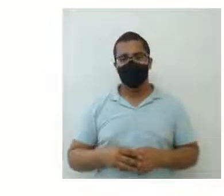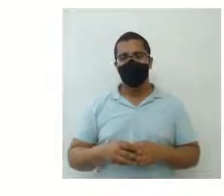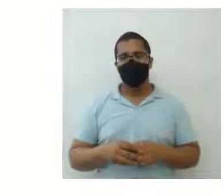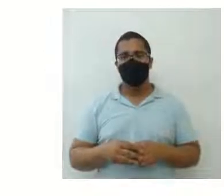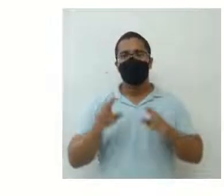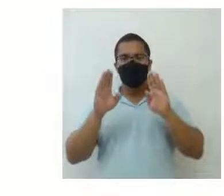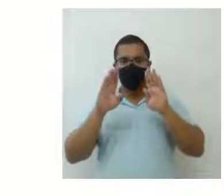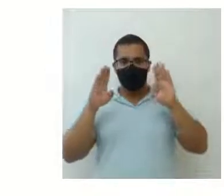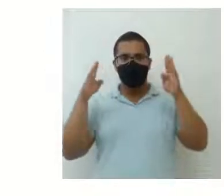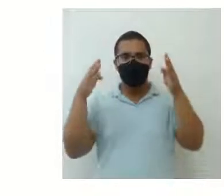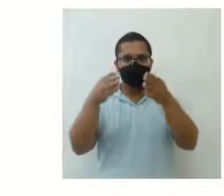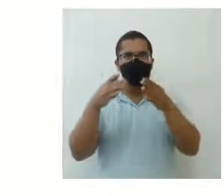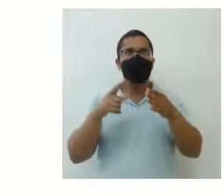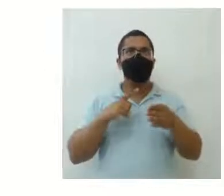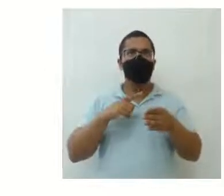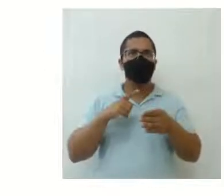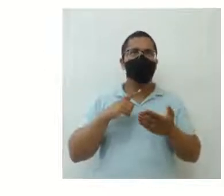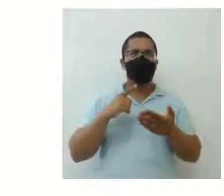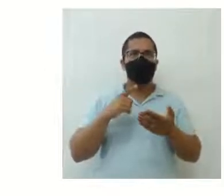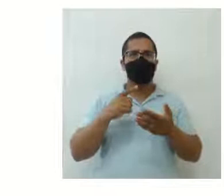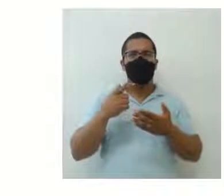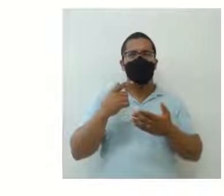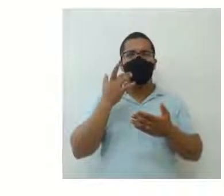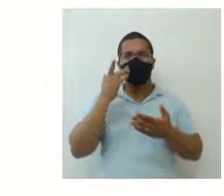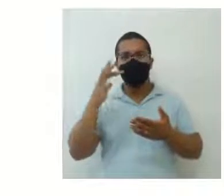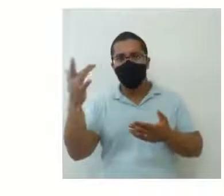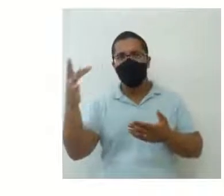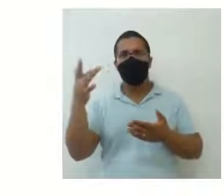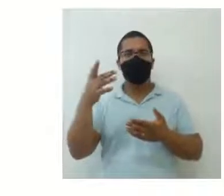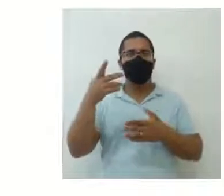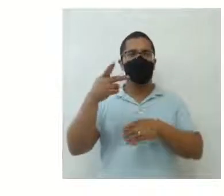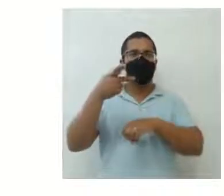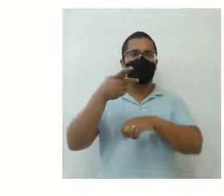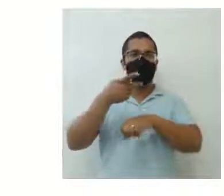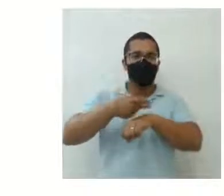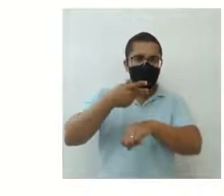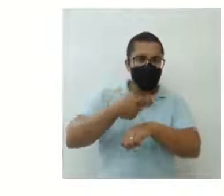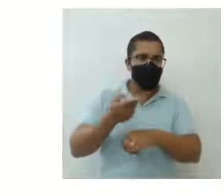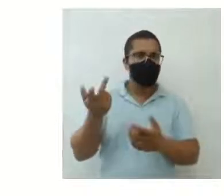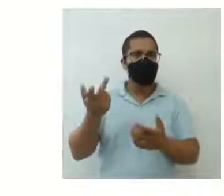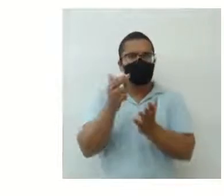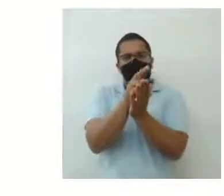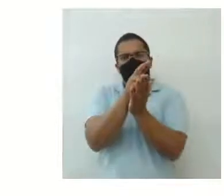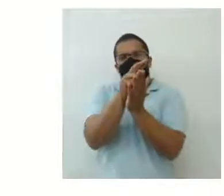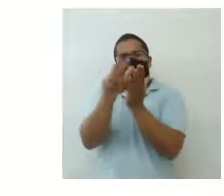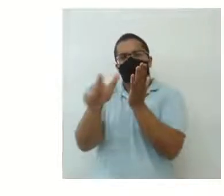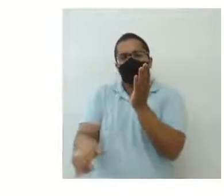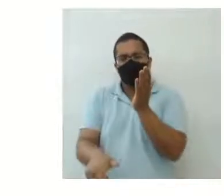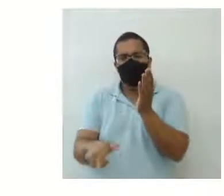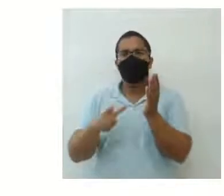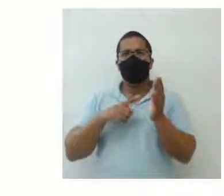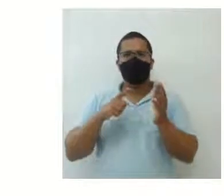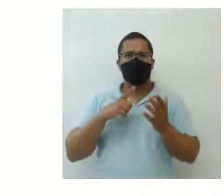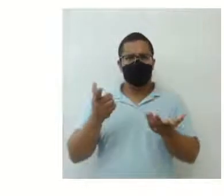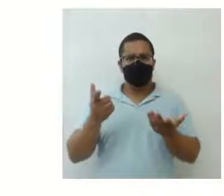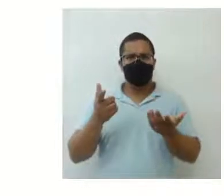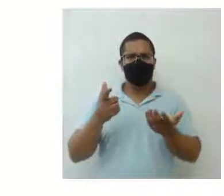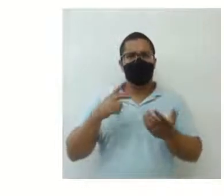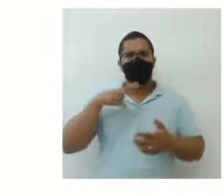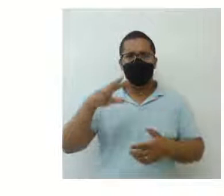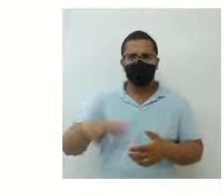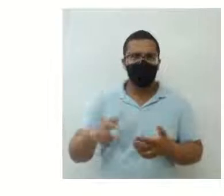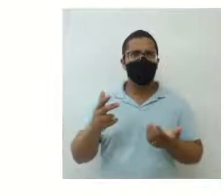busca de quê? De metais preciosos, né? Portugal, Espanha, Inglaterra, não é isso?